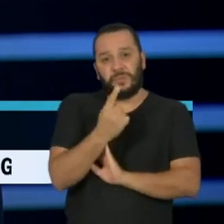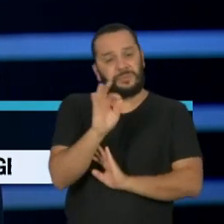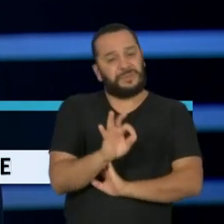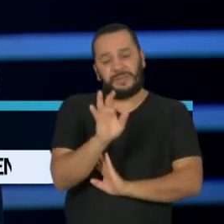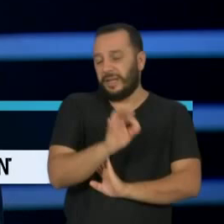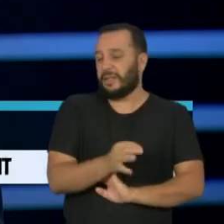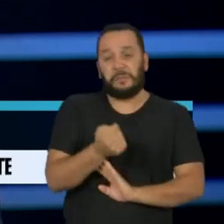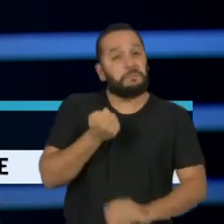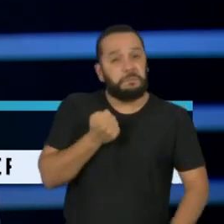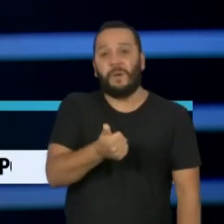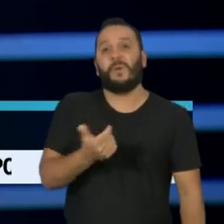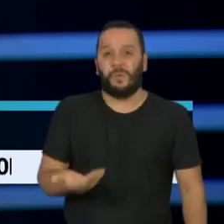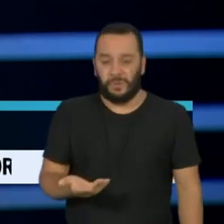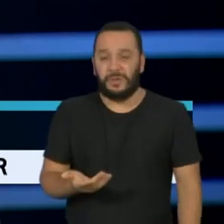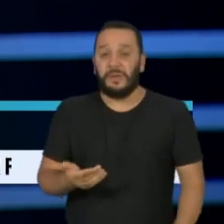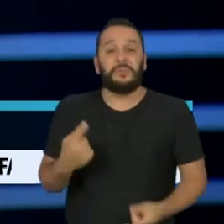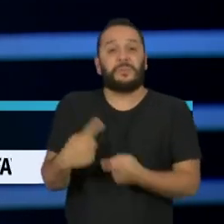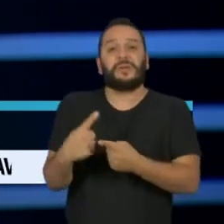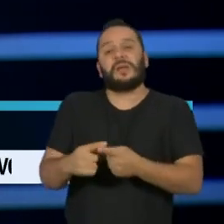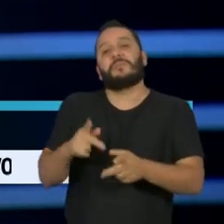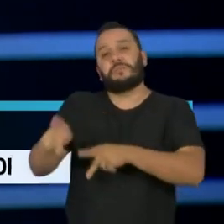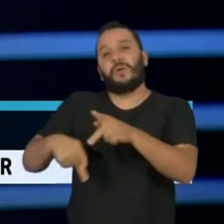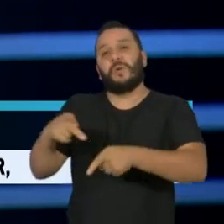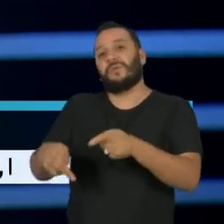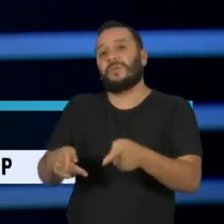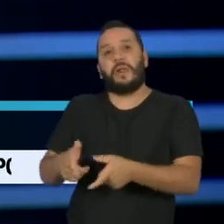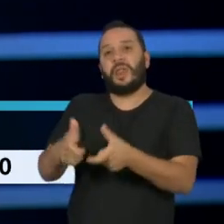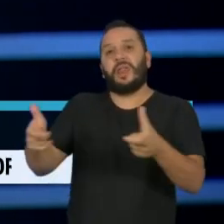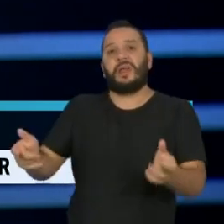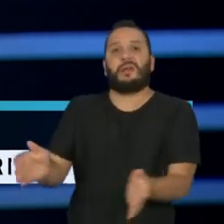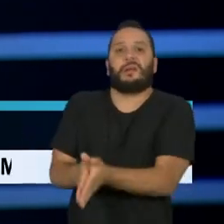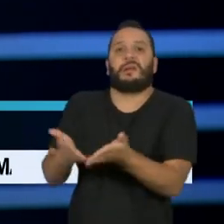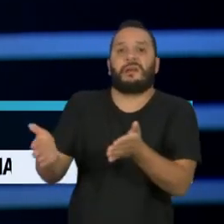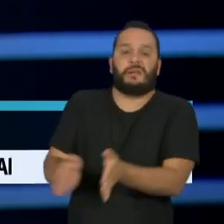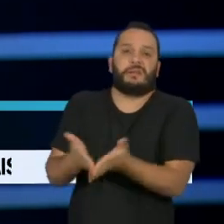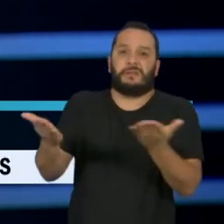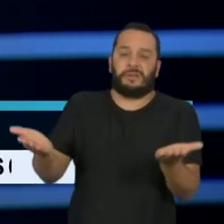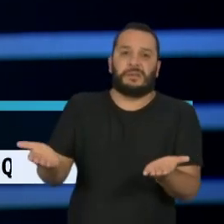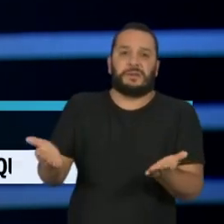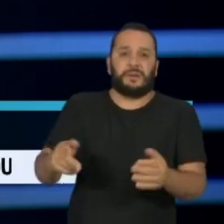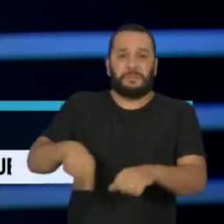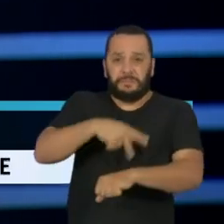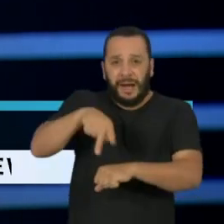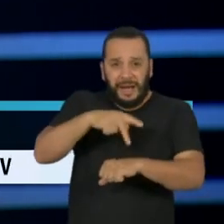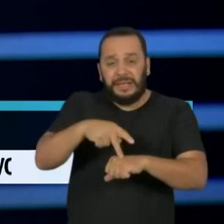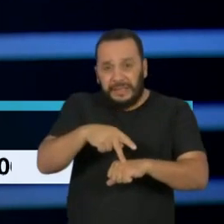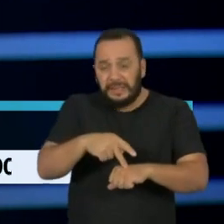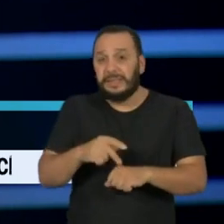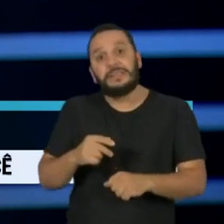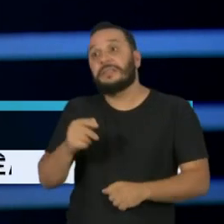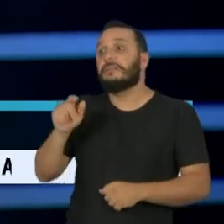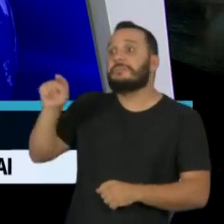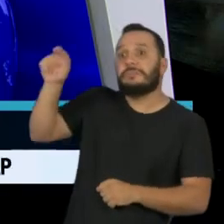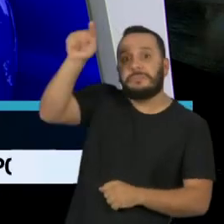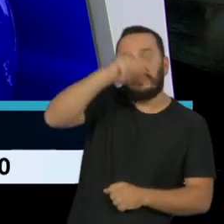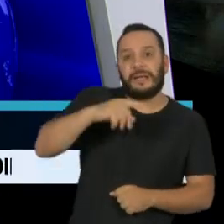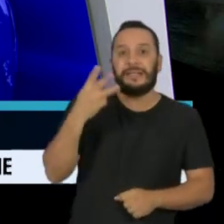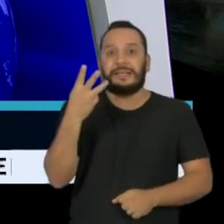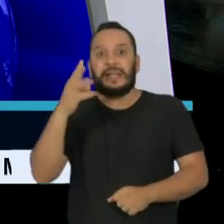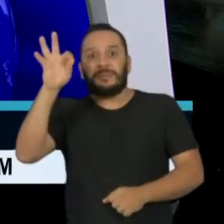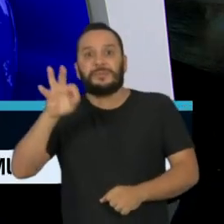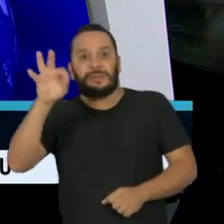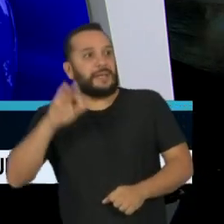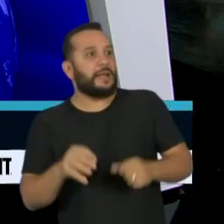em número, ele está na miséria, é um desastre para o país. Um país em desenvolvimento precisa crescer 4%, 3%. Crescer